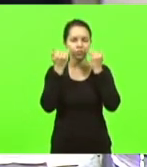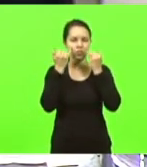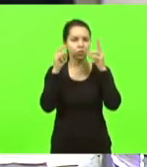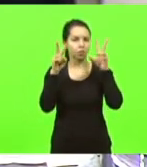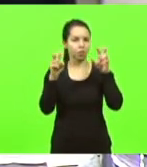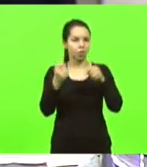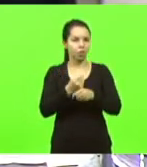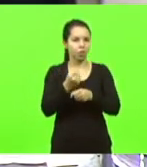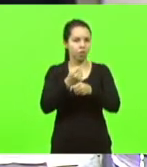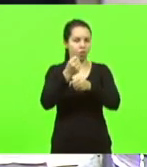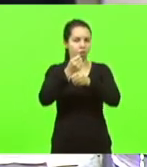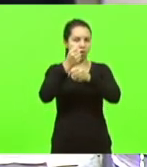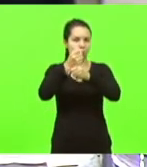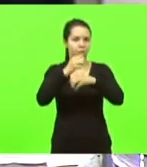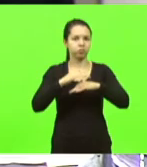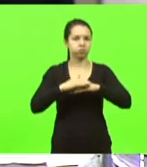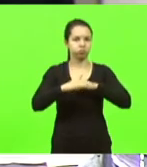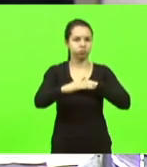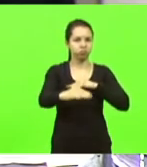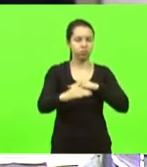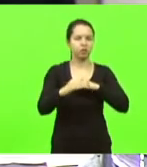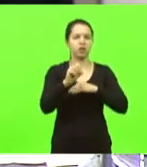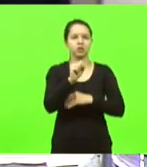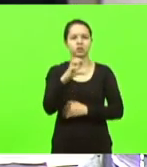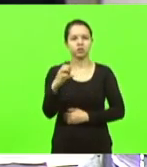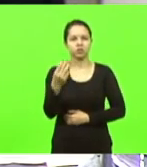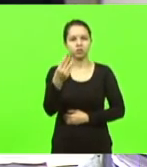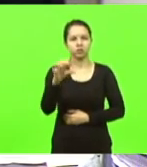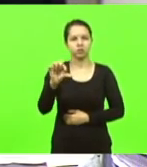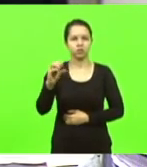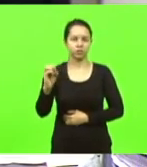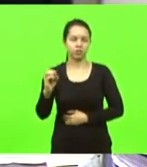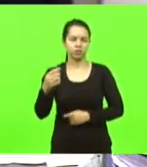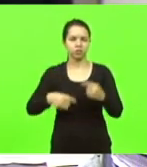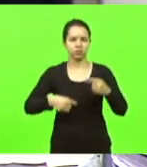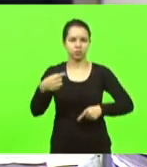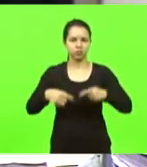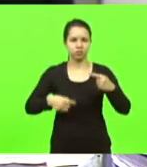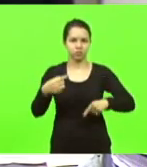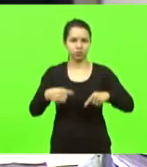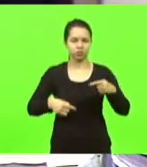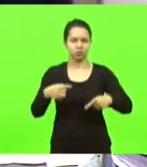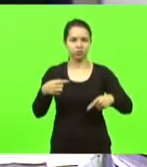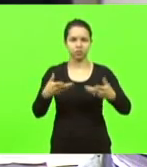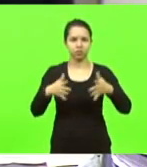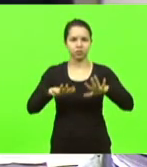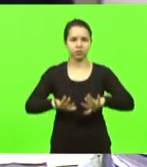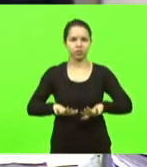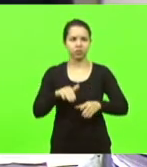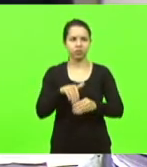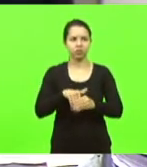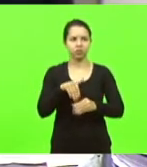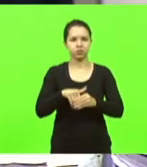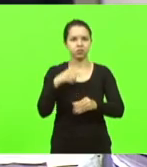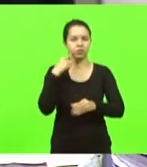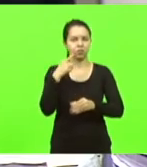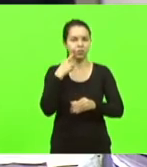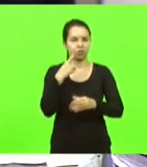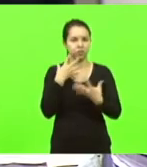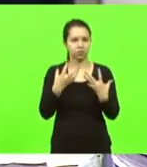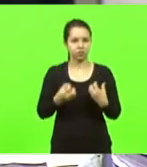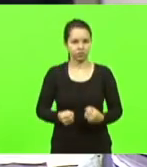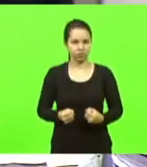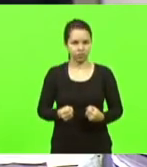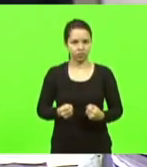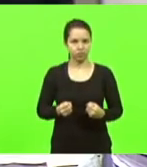que prevê a pavimentação da sc-390 em discussão não havendo Quem Queira discutir em votação deputados que aprovam